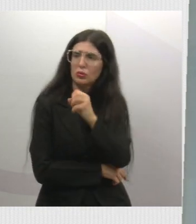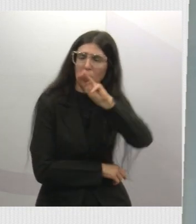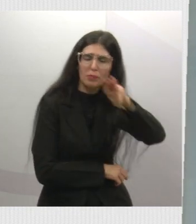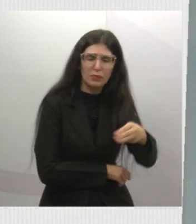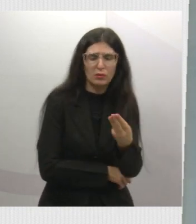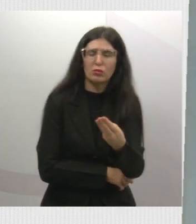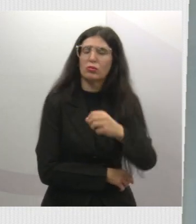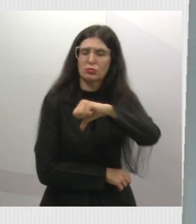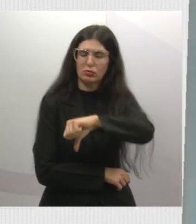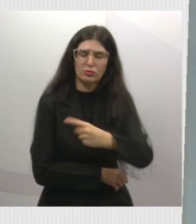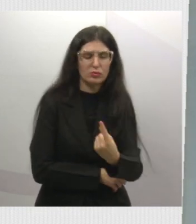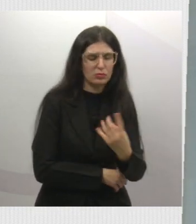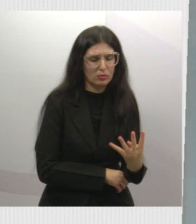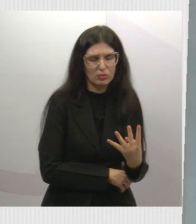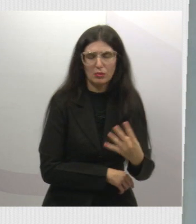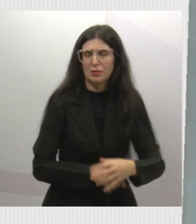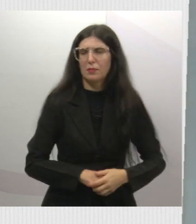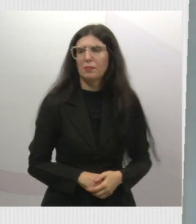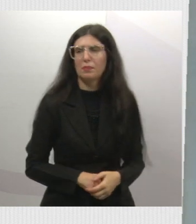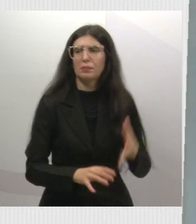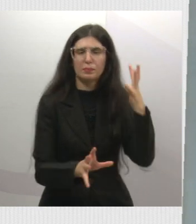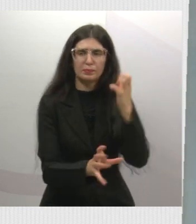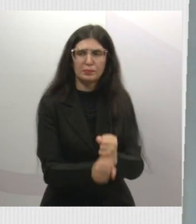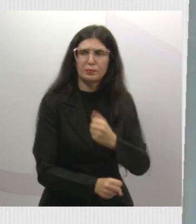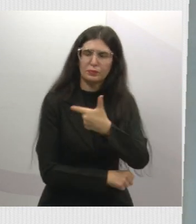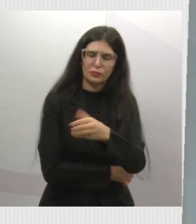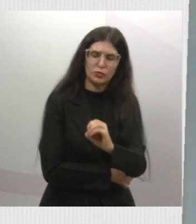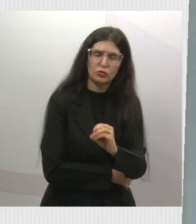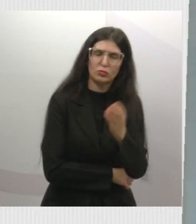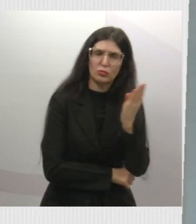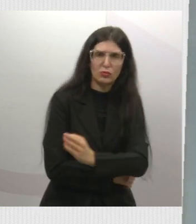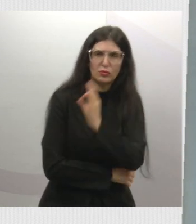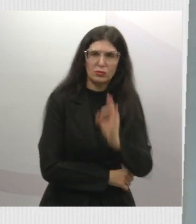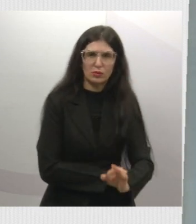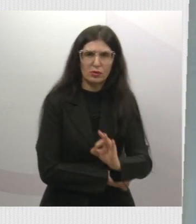8.914.000, chegando ao montante de 20%.